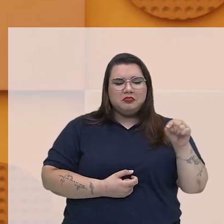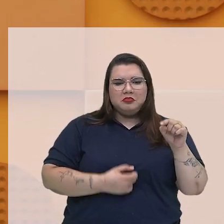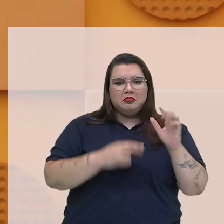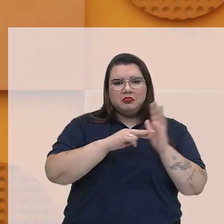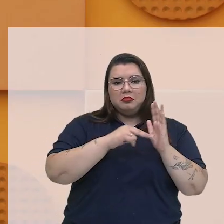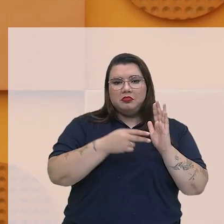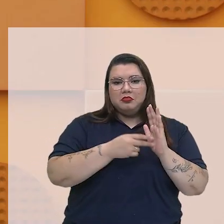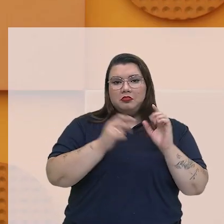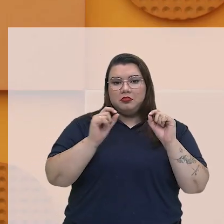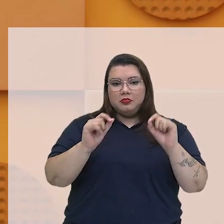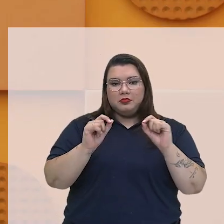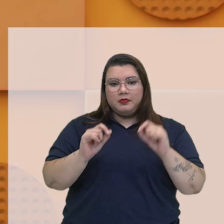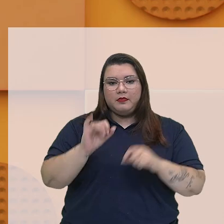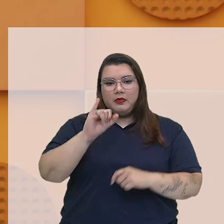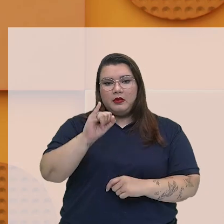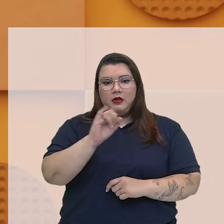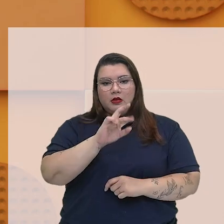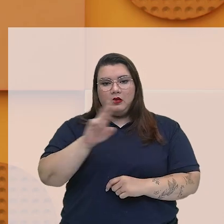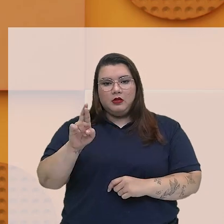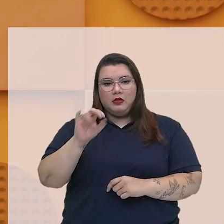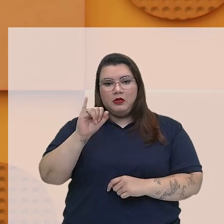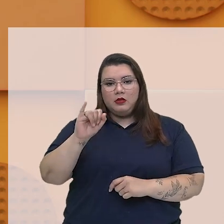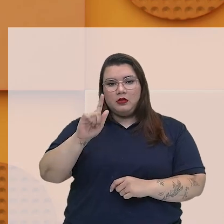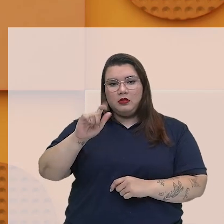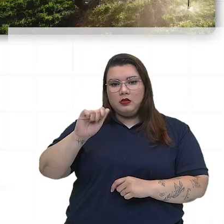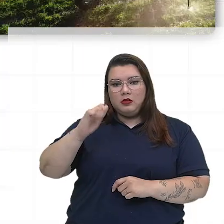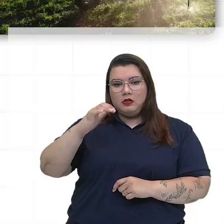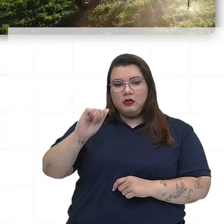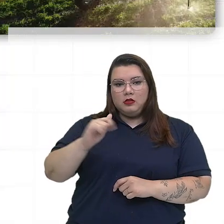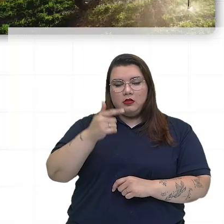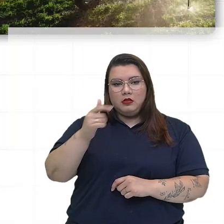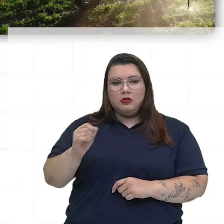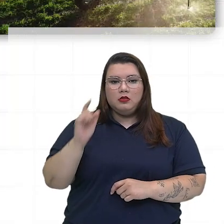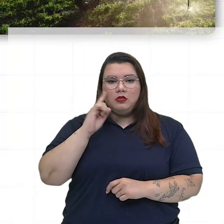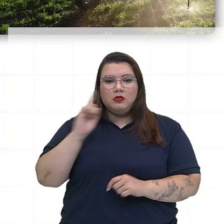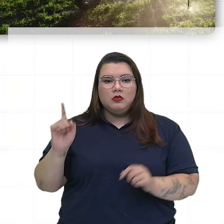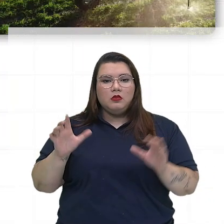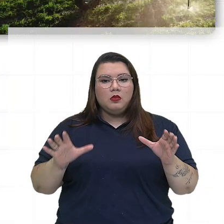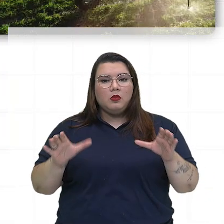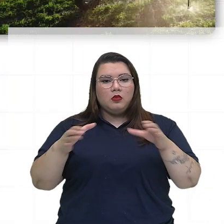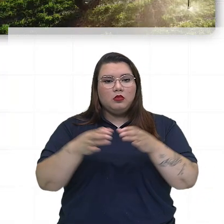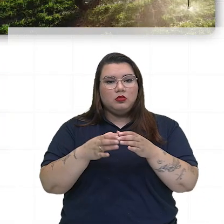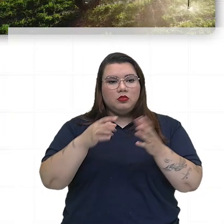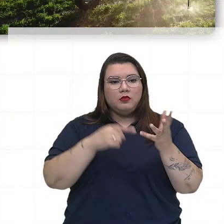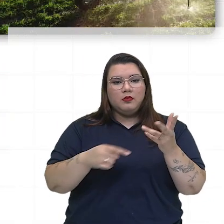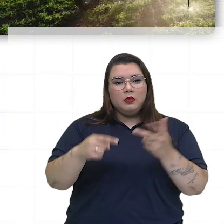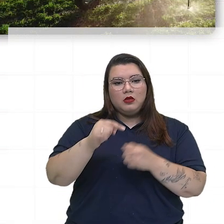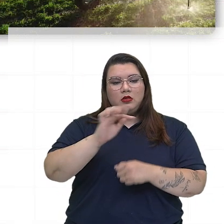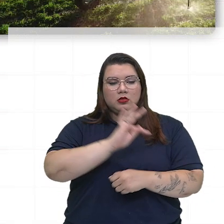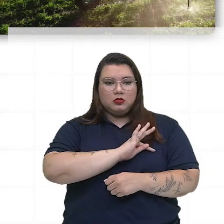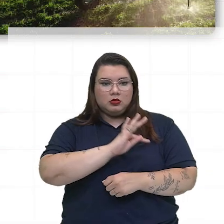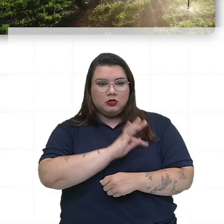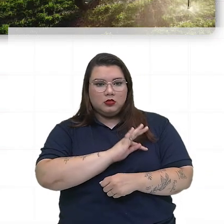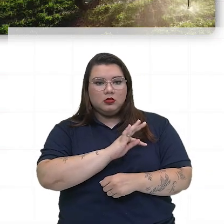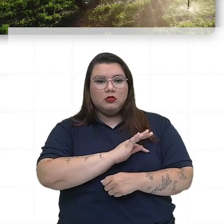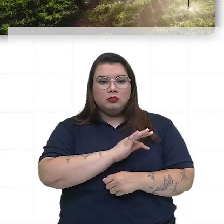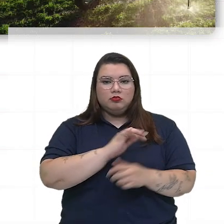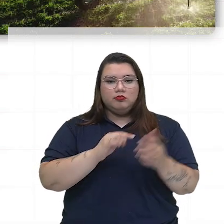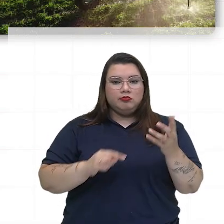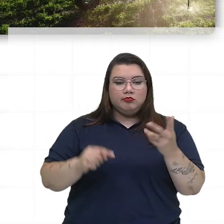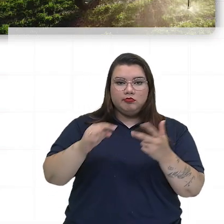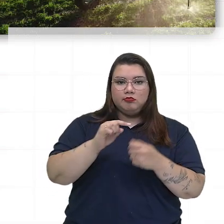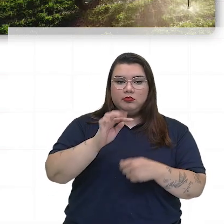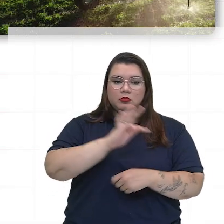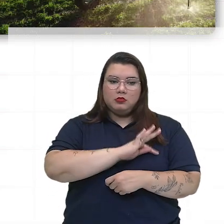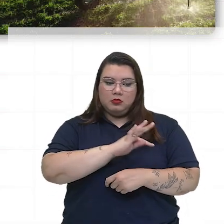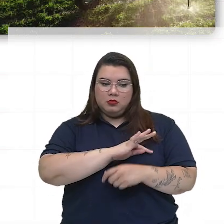irrigação? Gente, a irrigação, né, ela vai corresponder aí ao conjunto de técnicas, tá? E essas